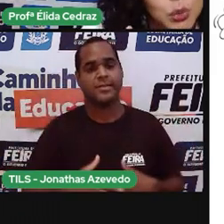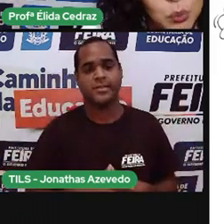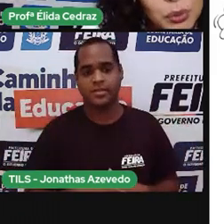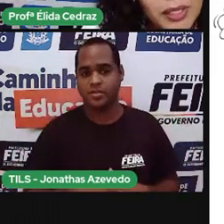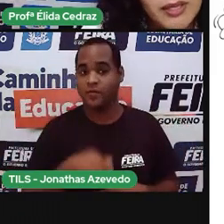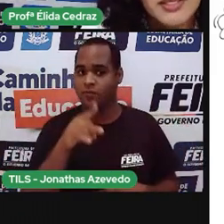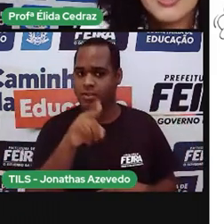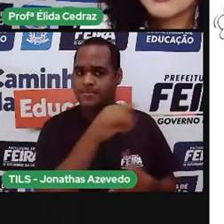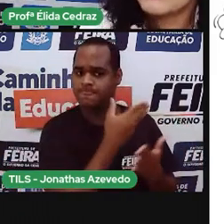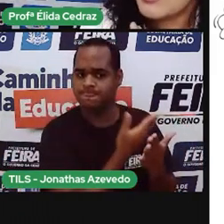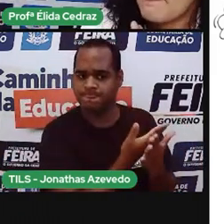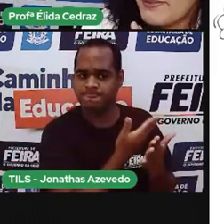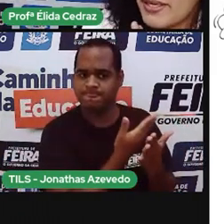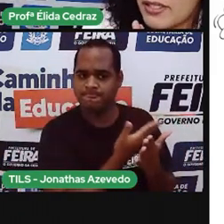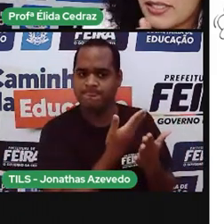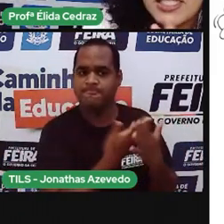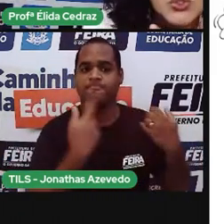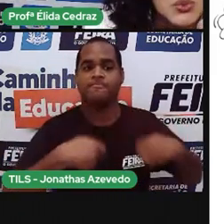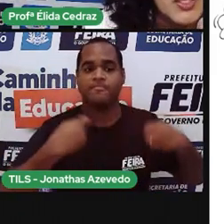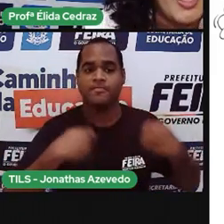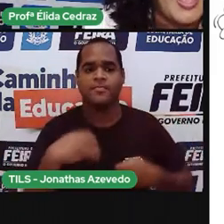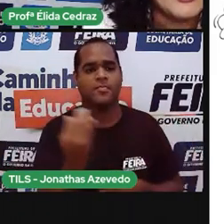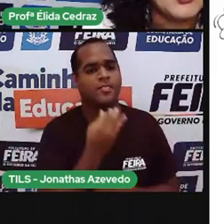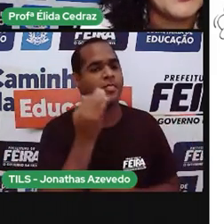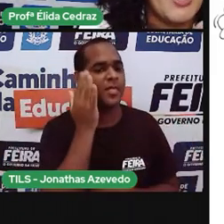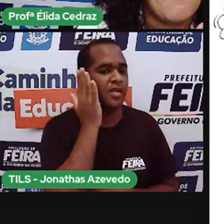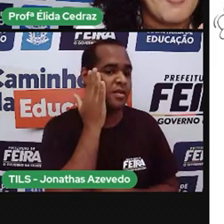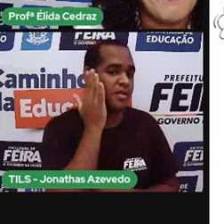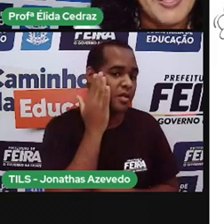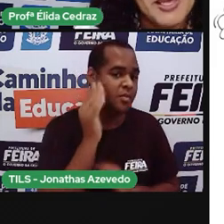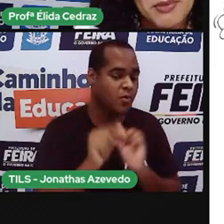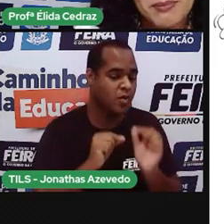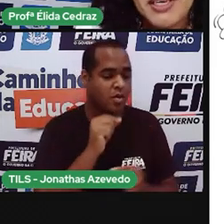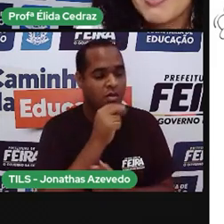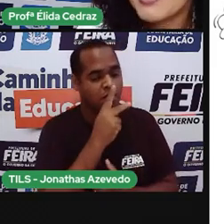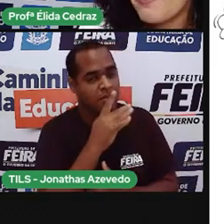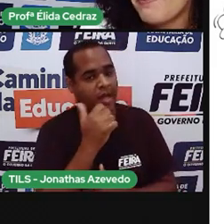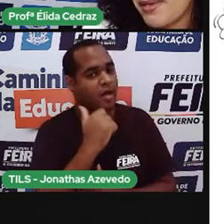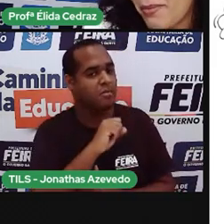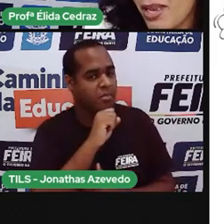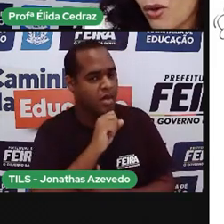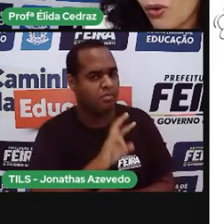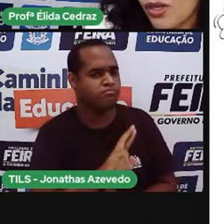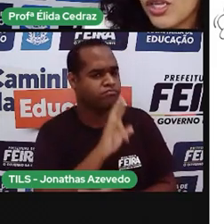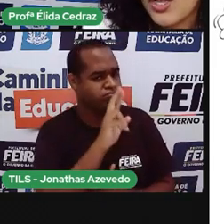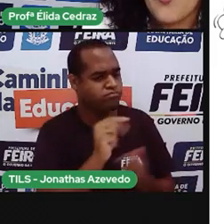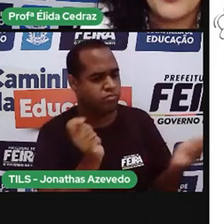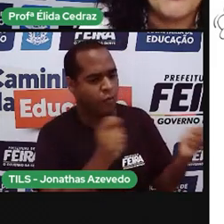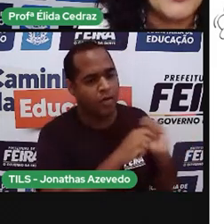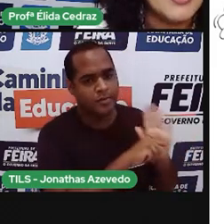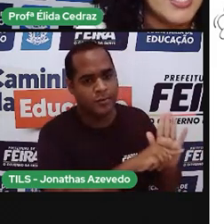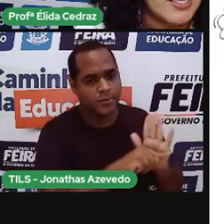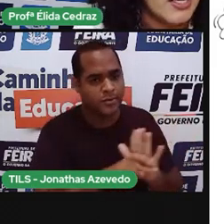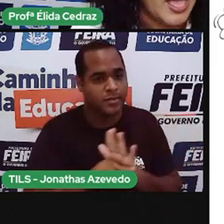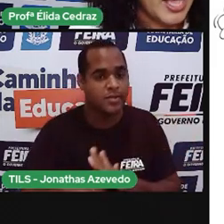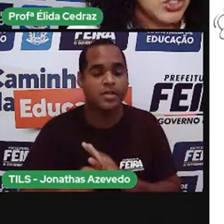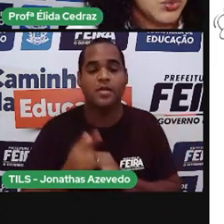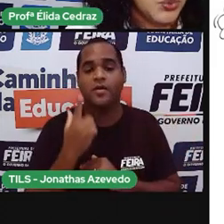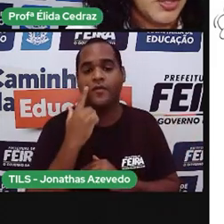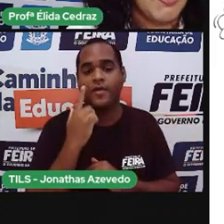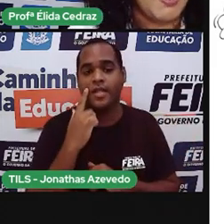que estuda, se saber disso, ajudar o papai e a mamãe vai ser bem melhor. Quando